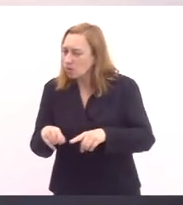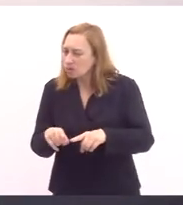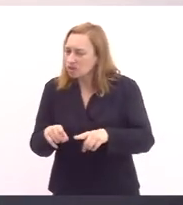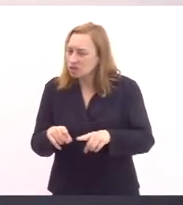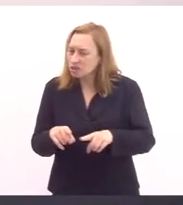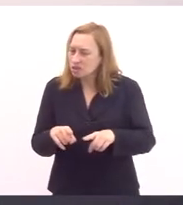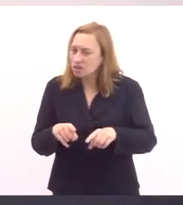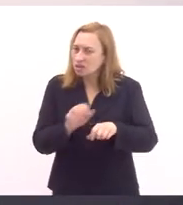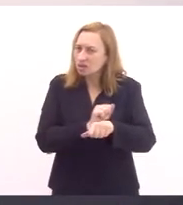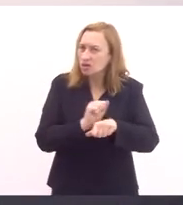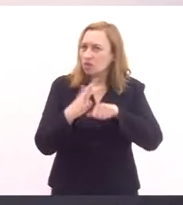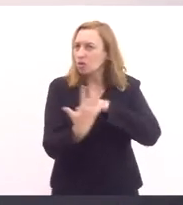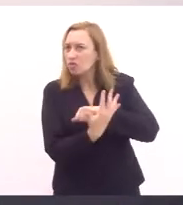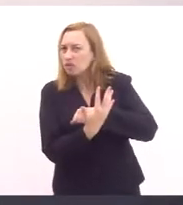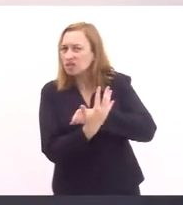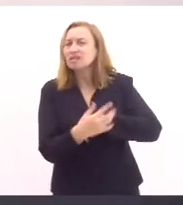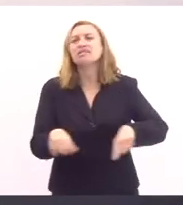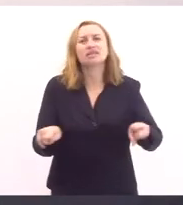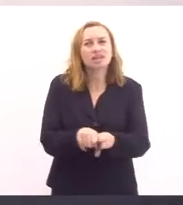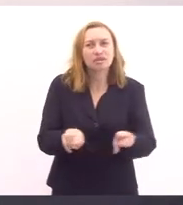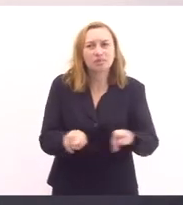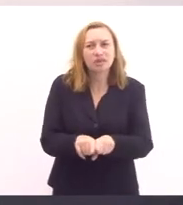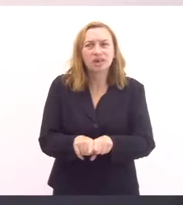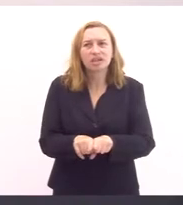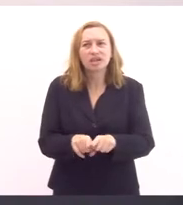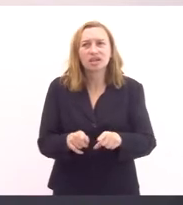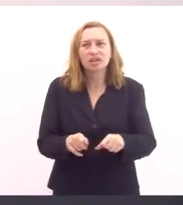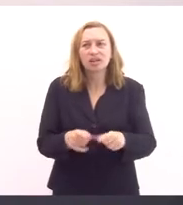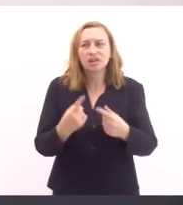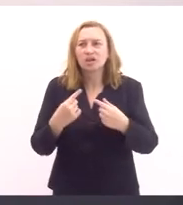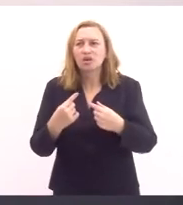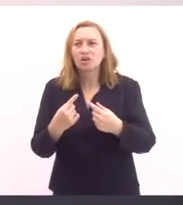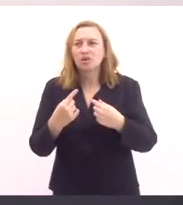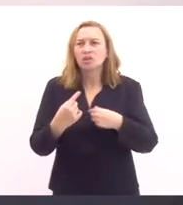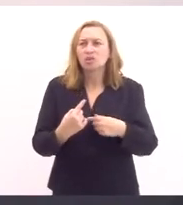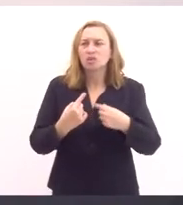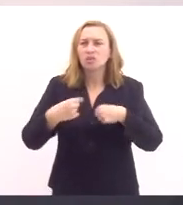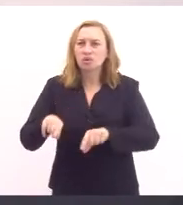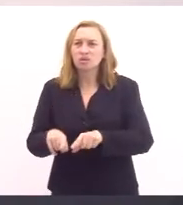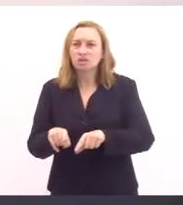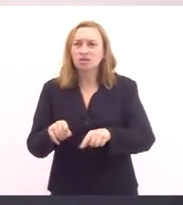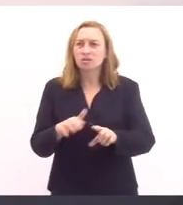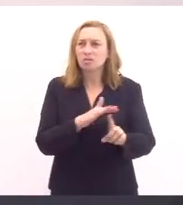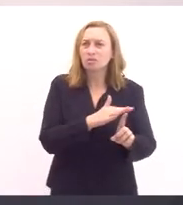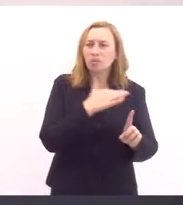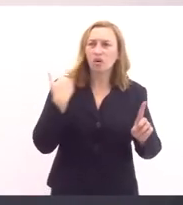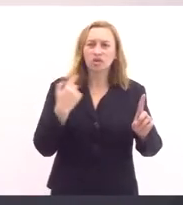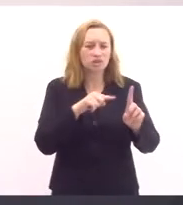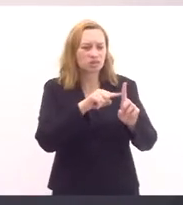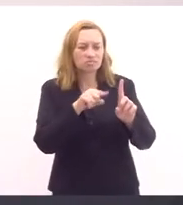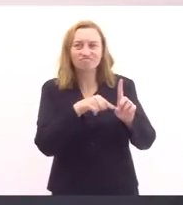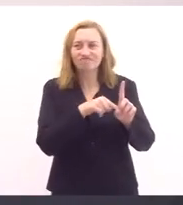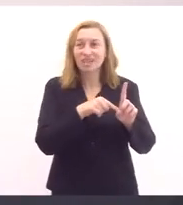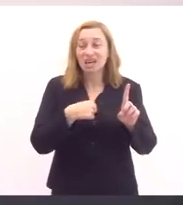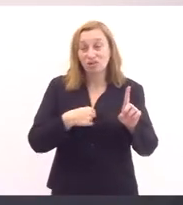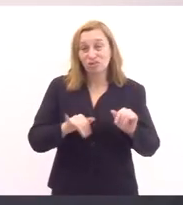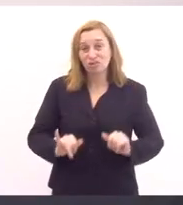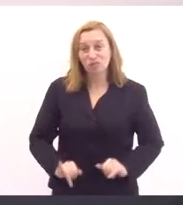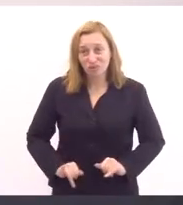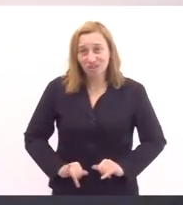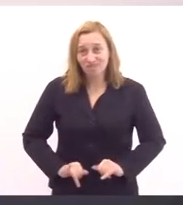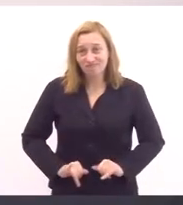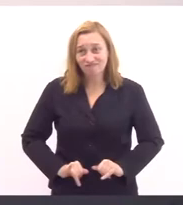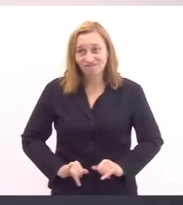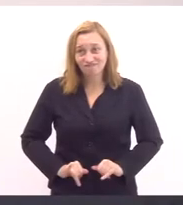para convite e também para enfrentamento da morte materna que eu sofri